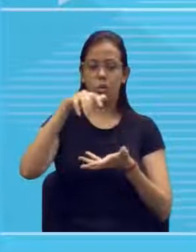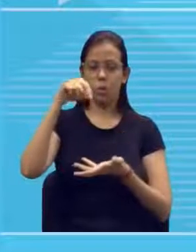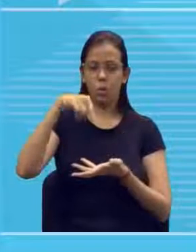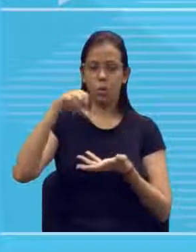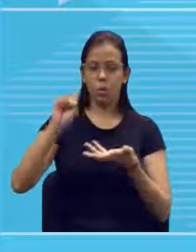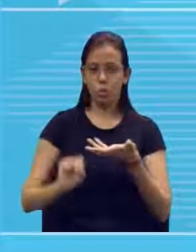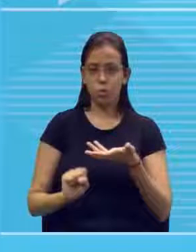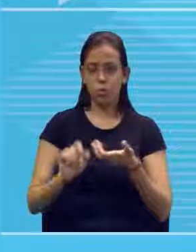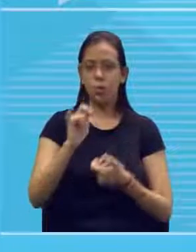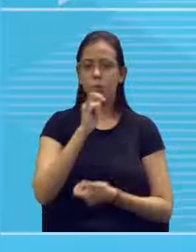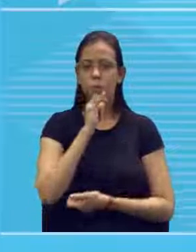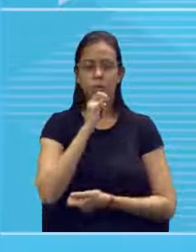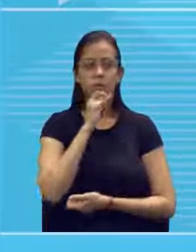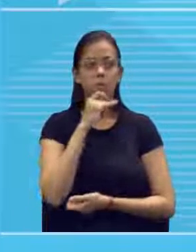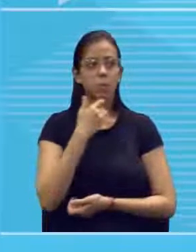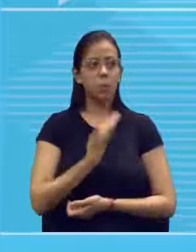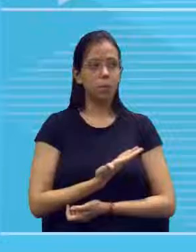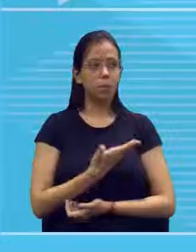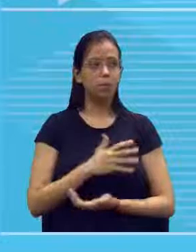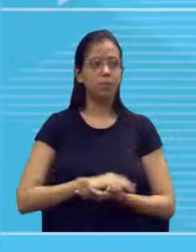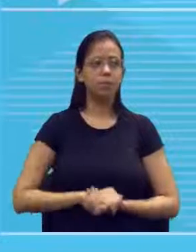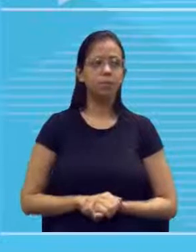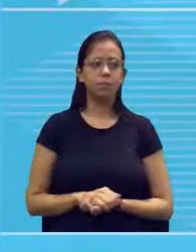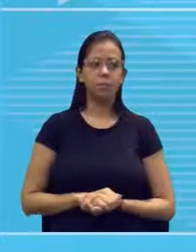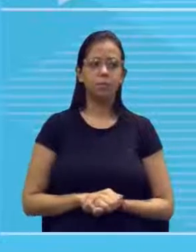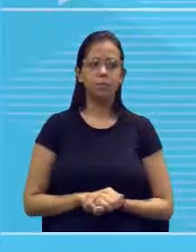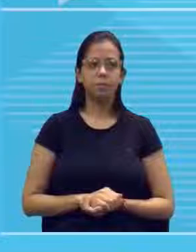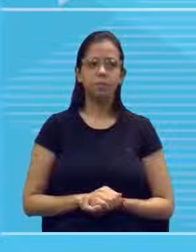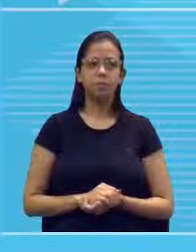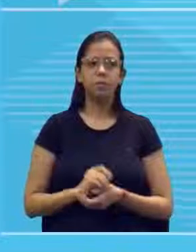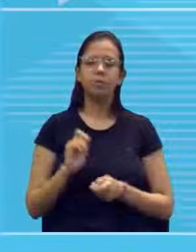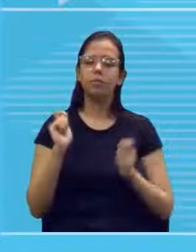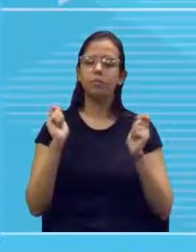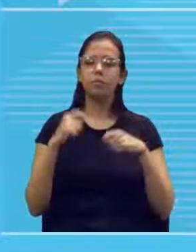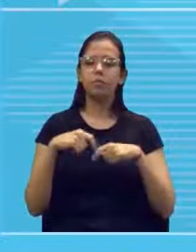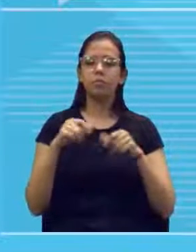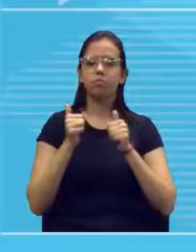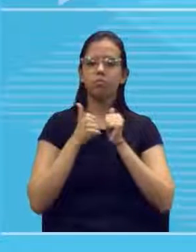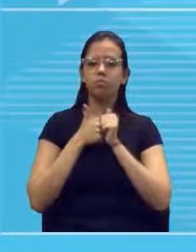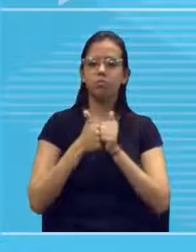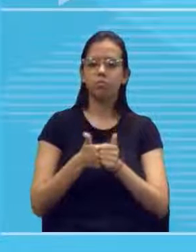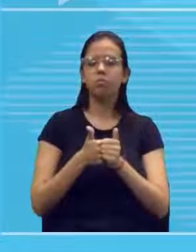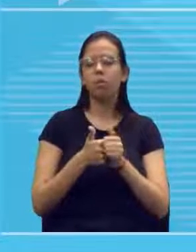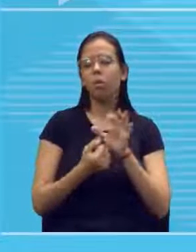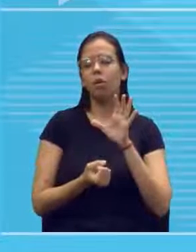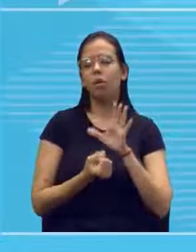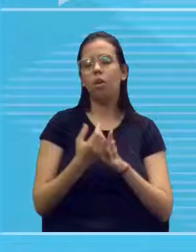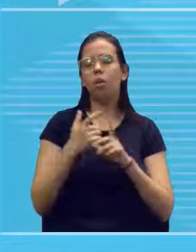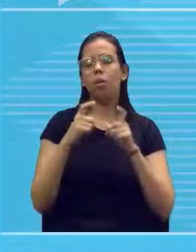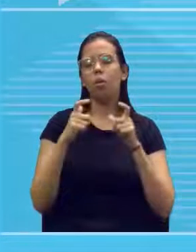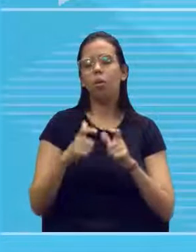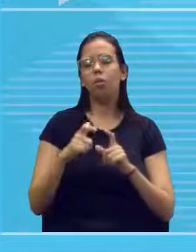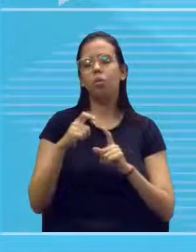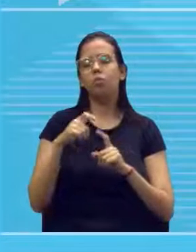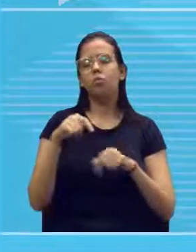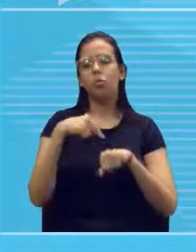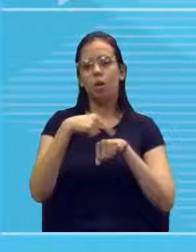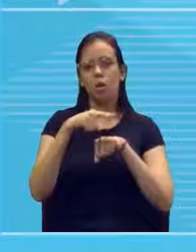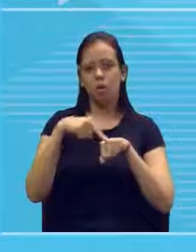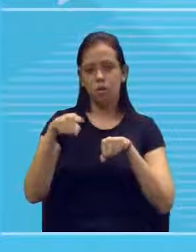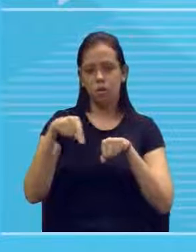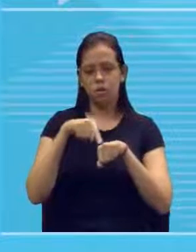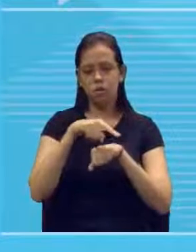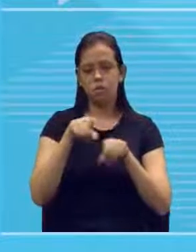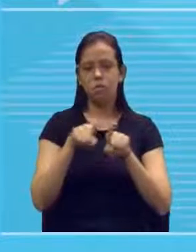delas o Cruzeiro do Sul elas lhe servem como a nós para determinar os pontos cardeais as